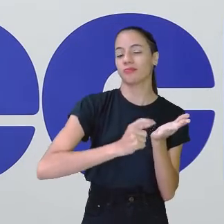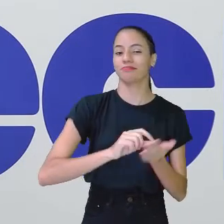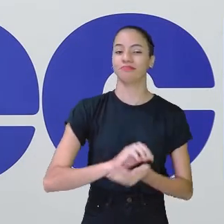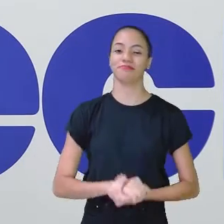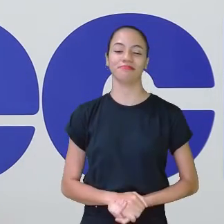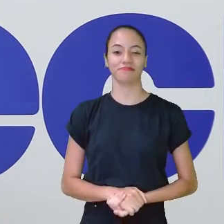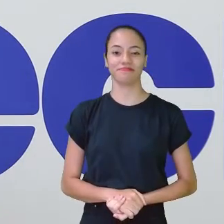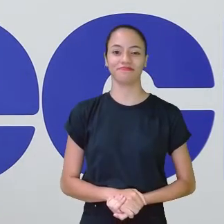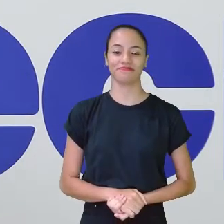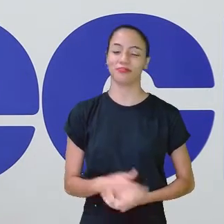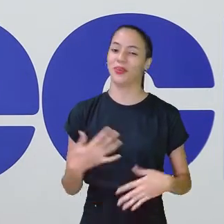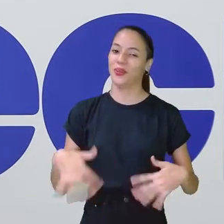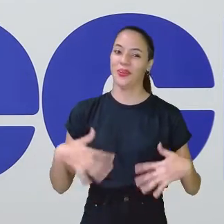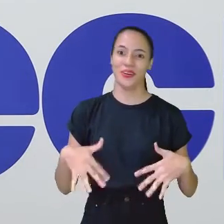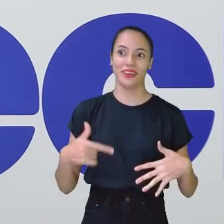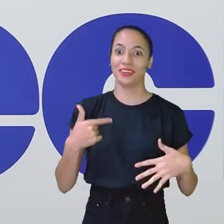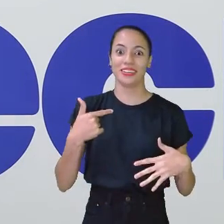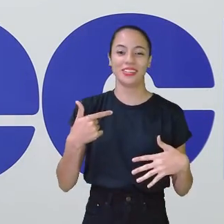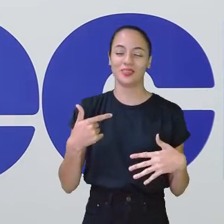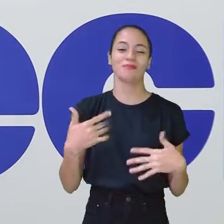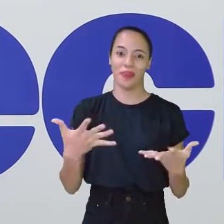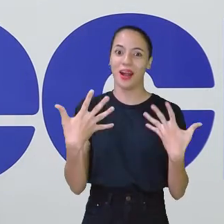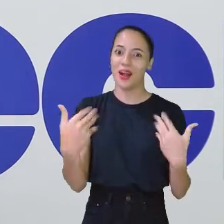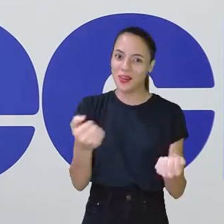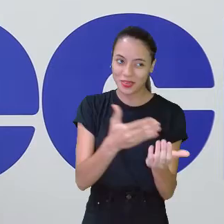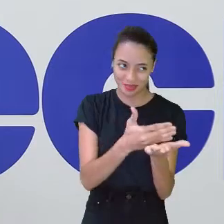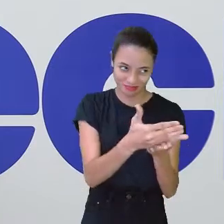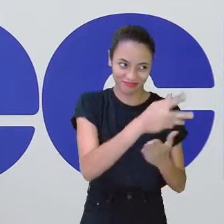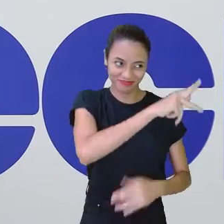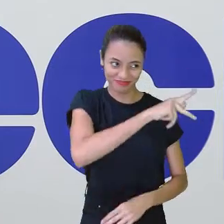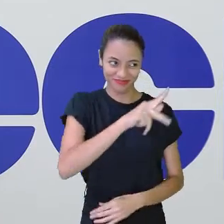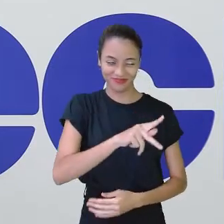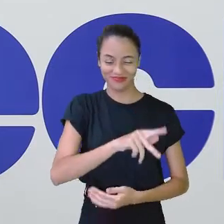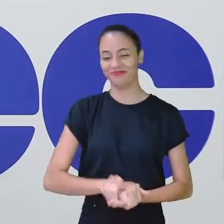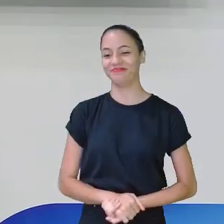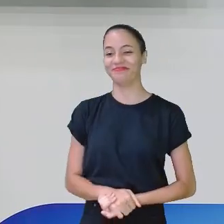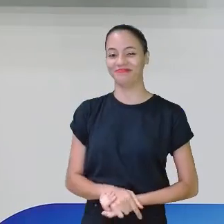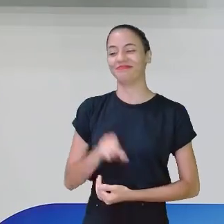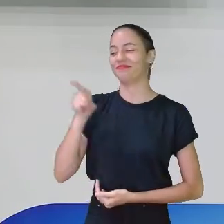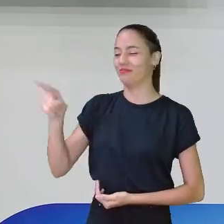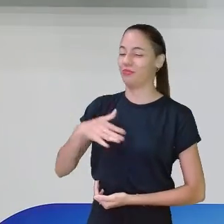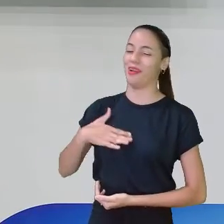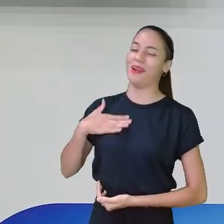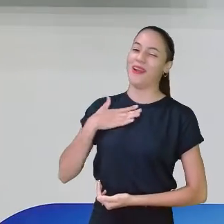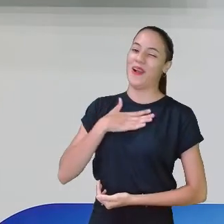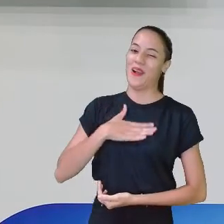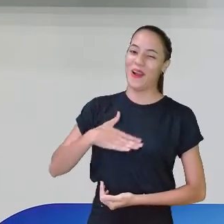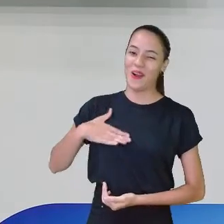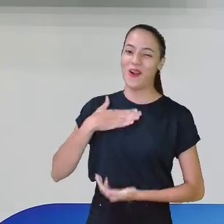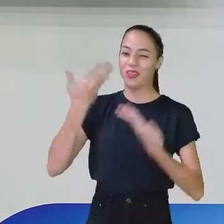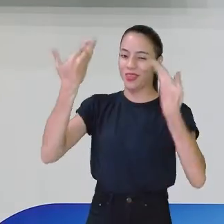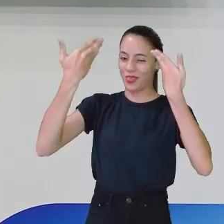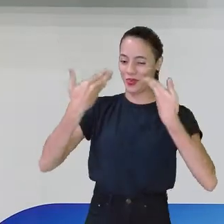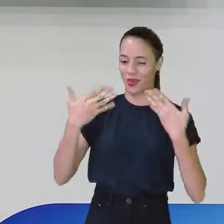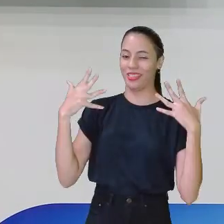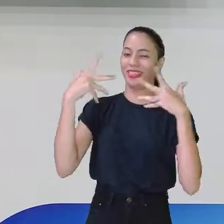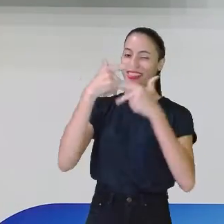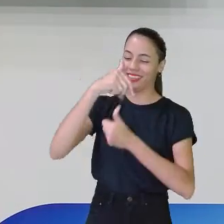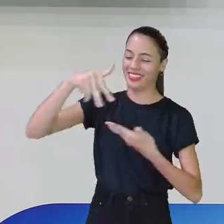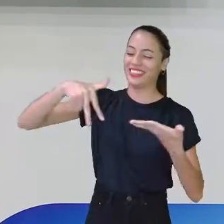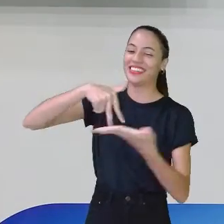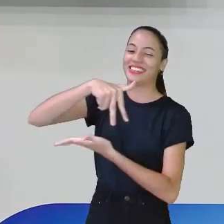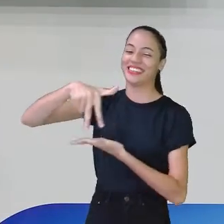Minha gente, isso é aleatório demais, né? Vamos embora, professora. Mas gosta, esse professor do rostinho lindo de